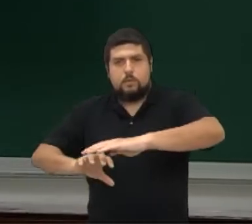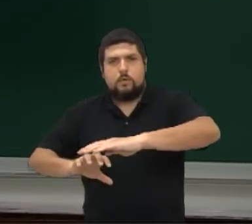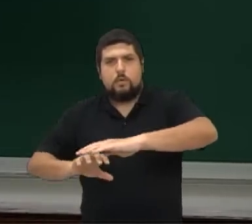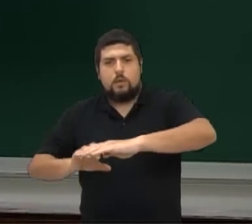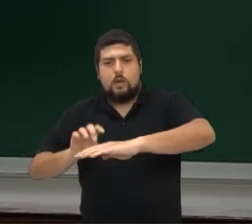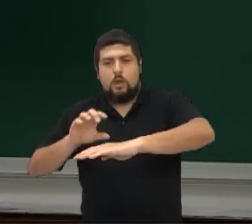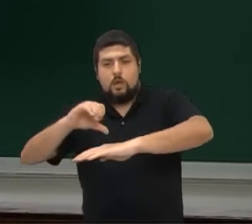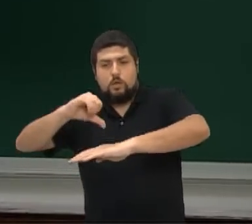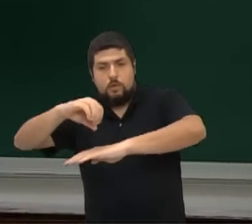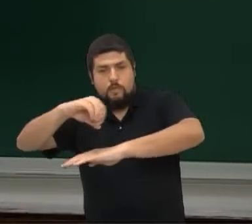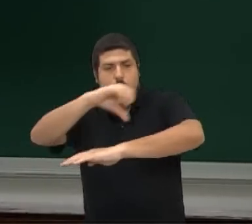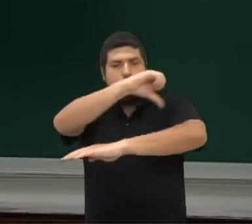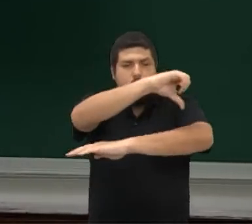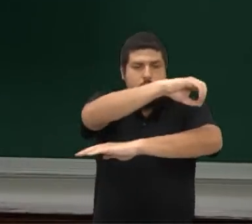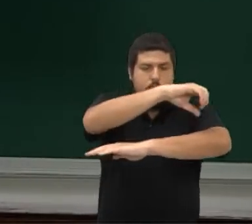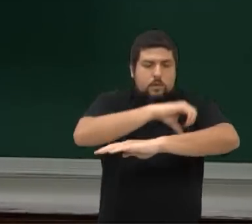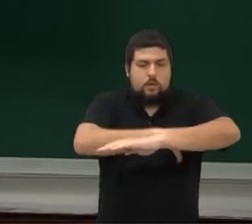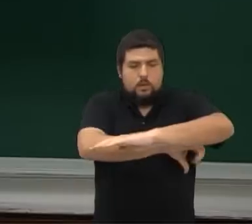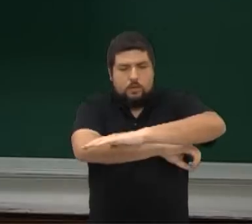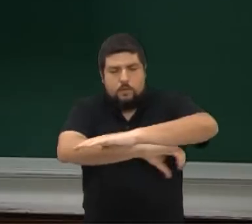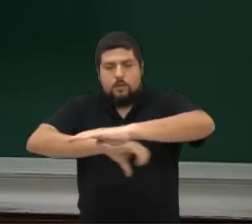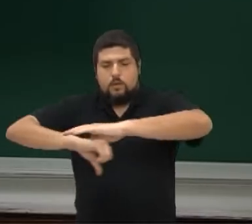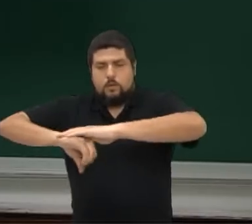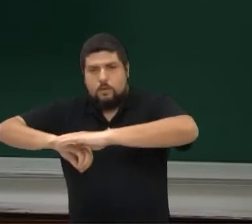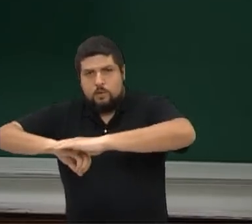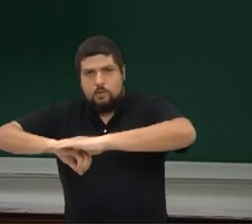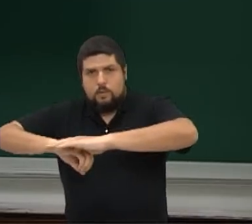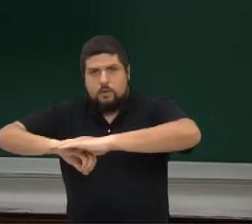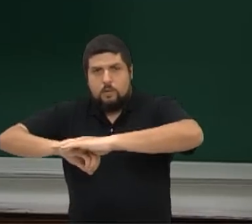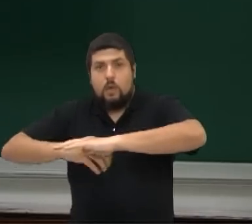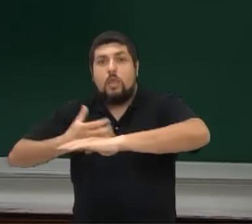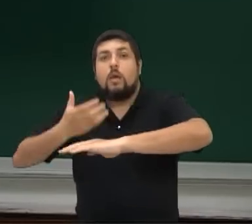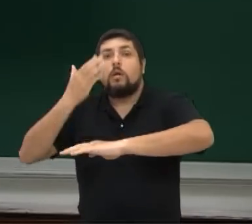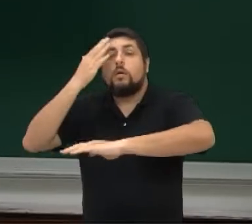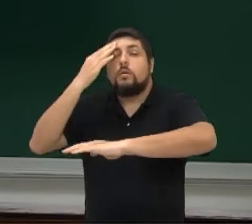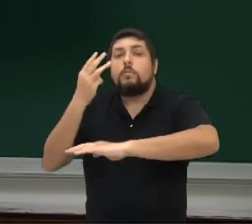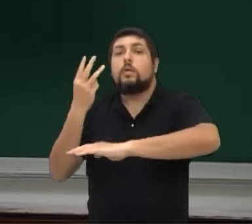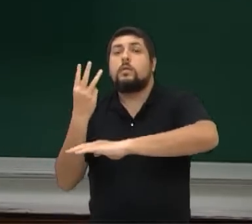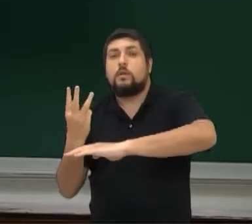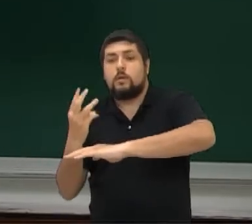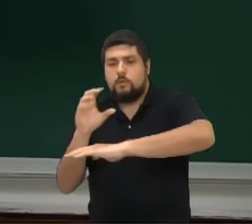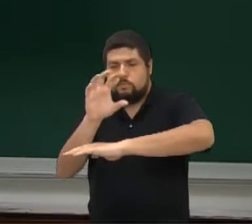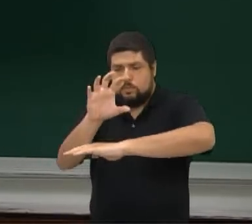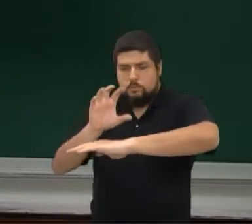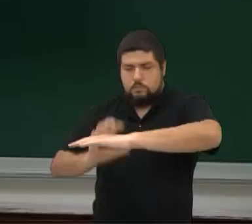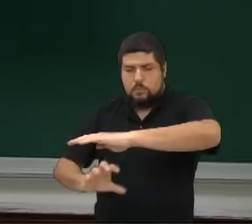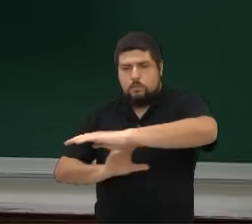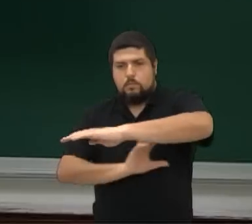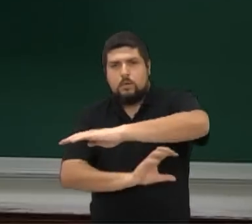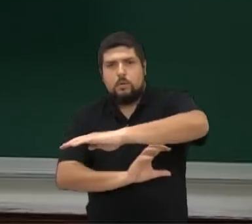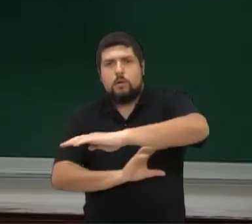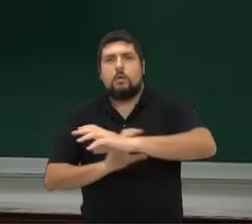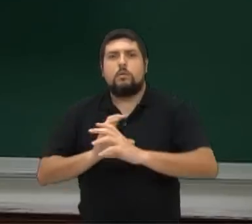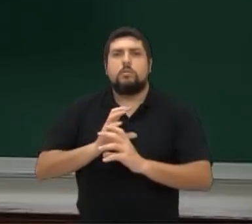quero saber 1, 2, 3 partes iguais. Então, 3 vezes 90 graus,